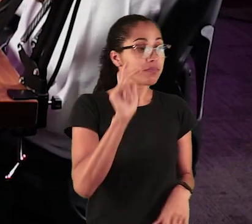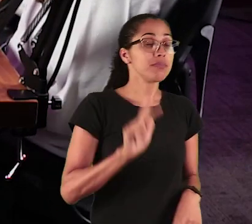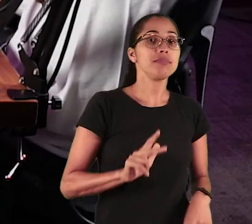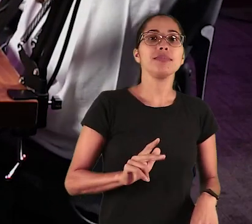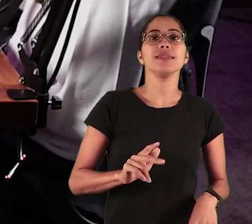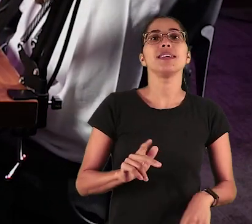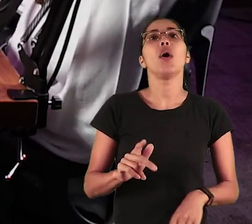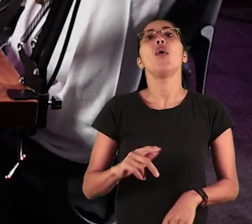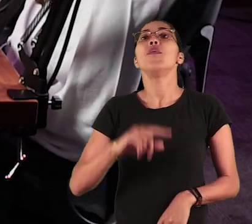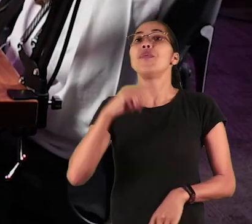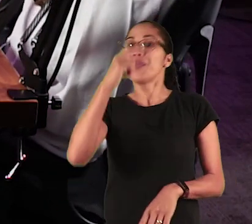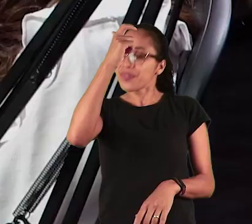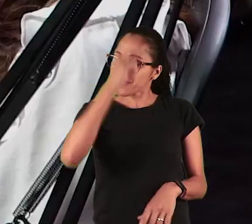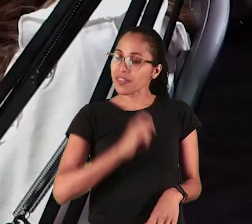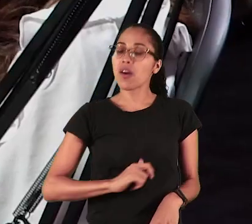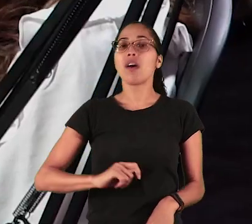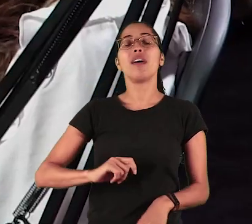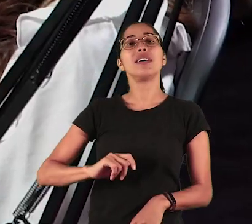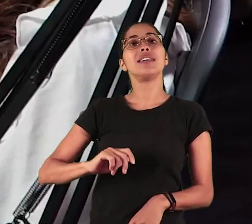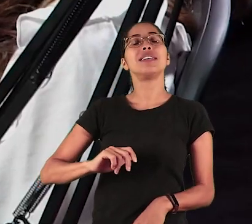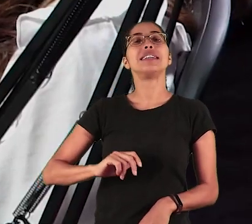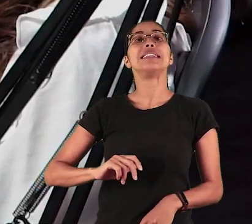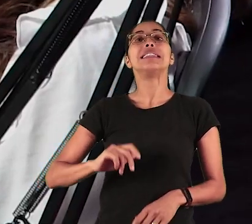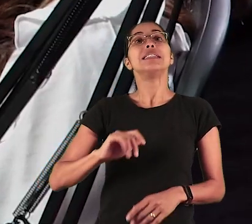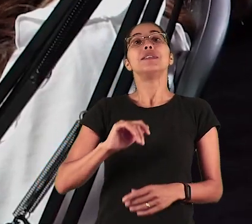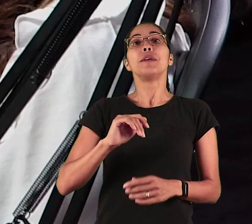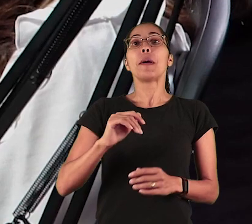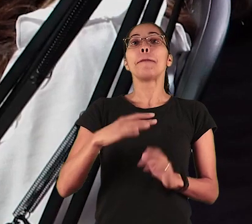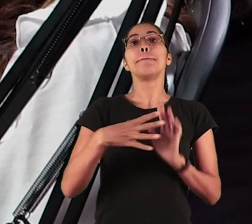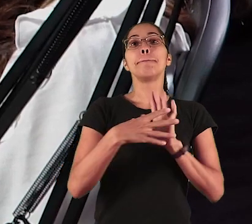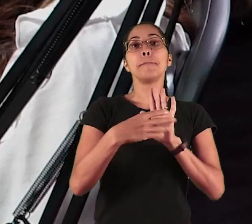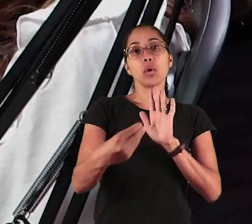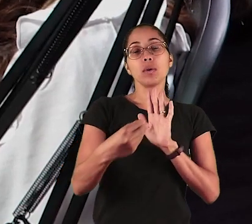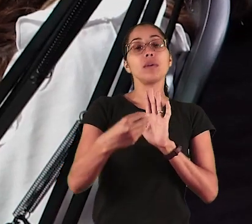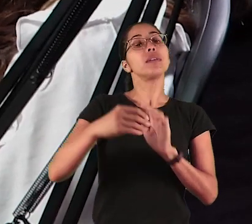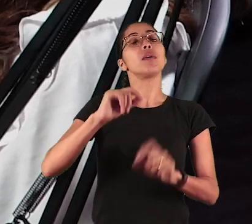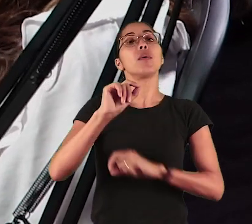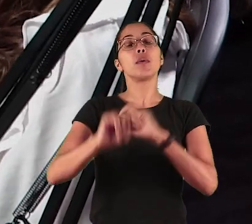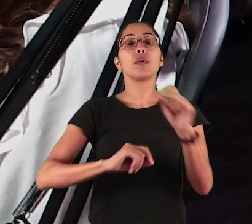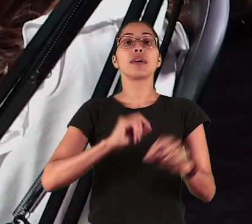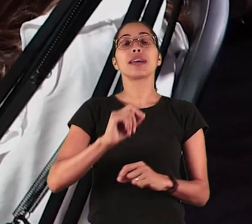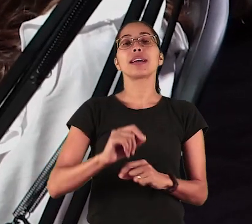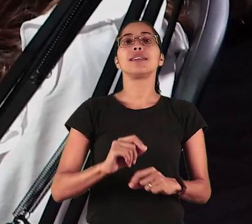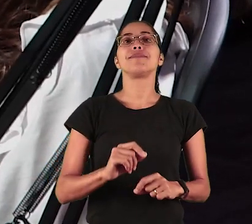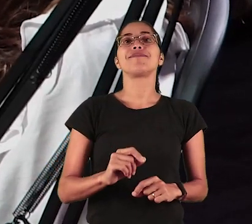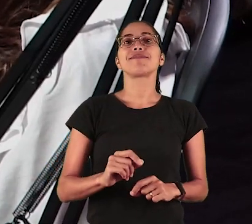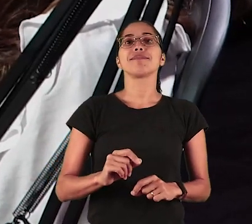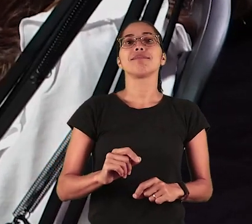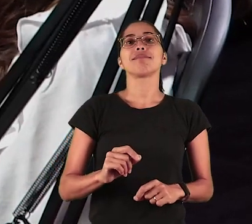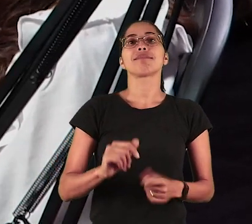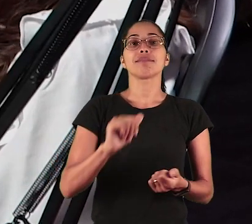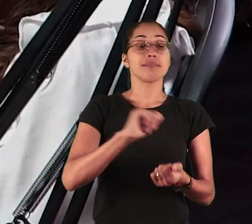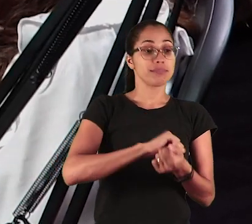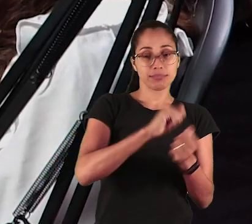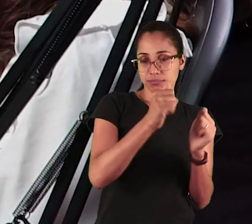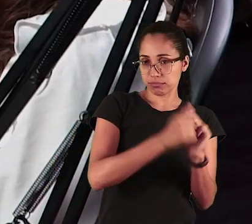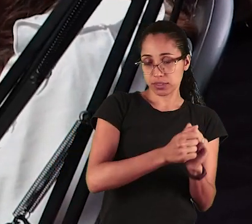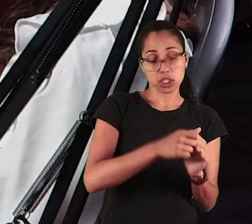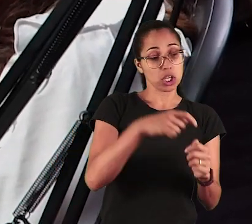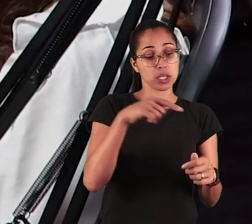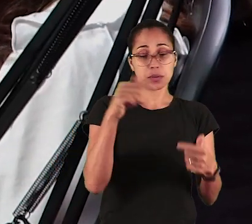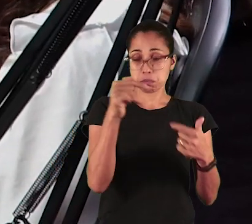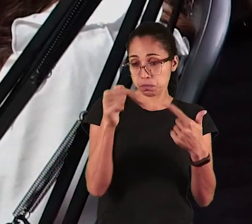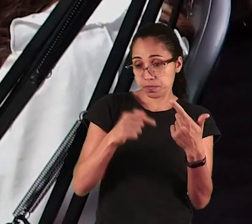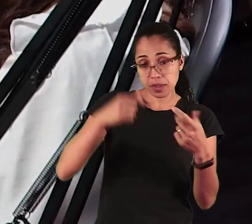exato e acho que é esse papel que na hora que olha os modelos de também falar poxa tem isso daqui que é negociável né